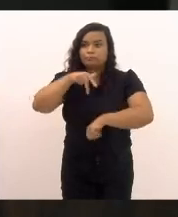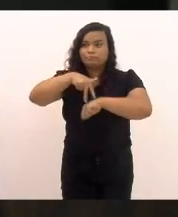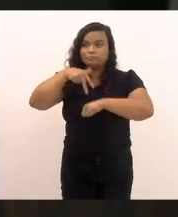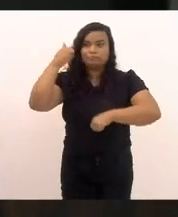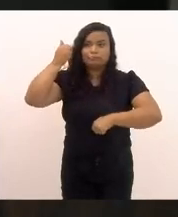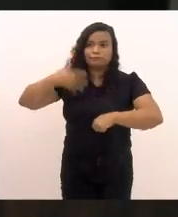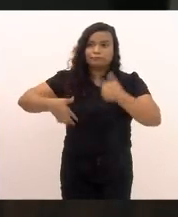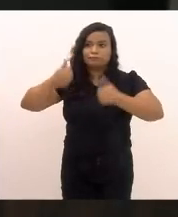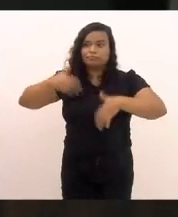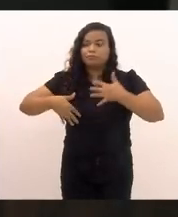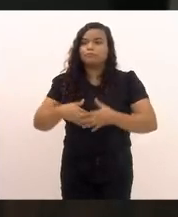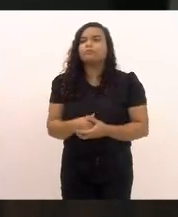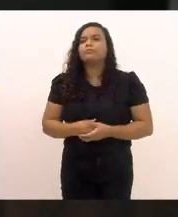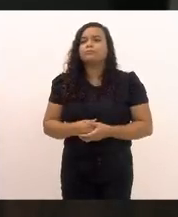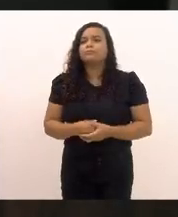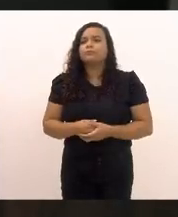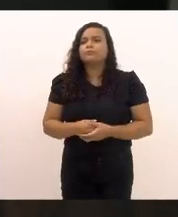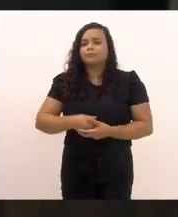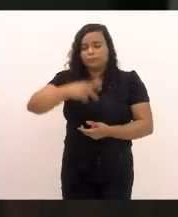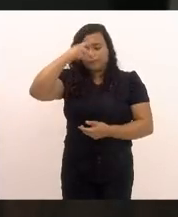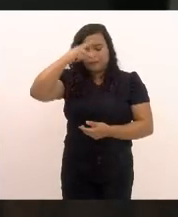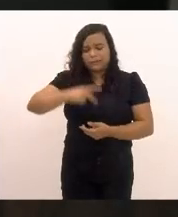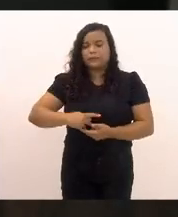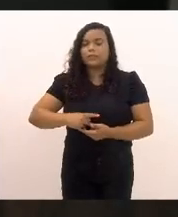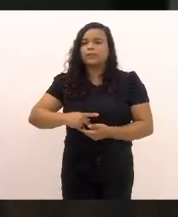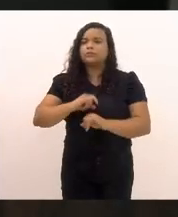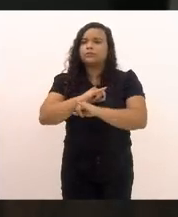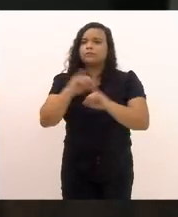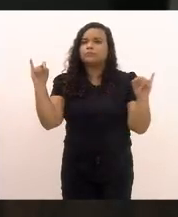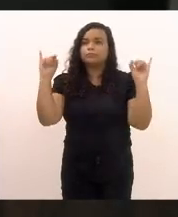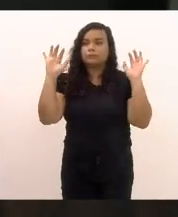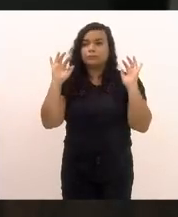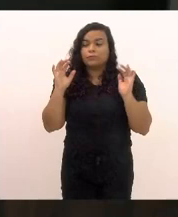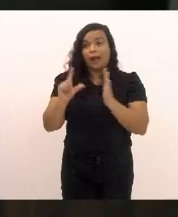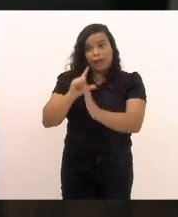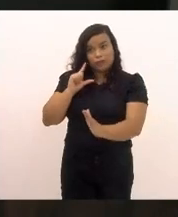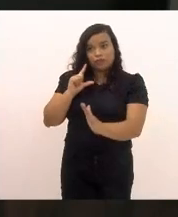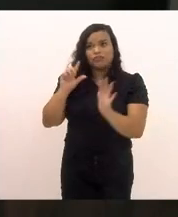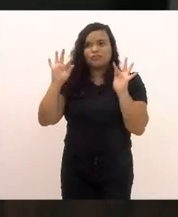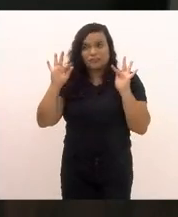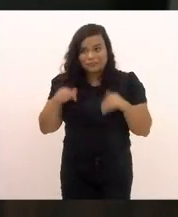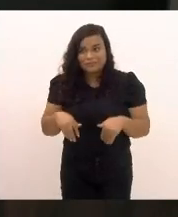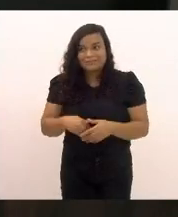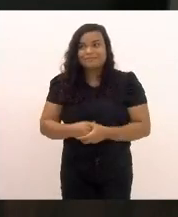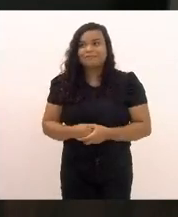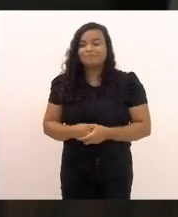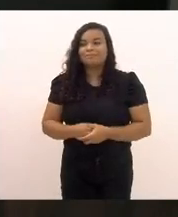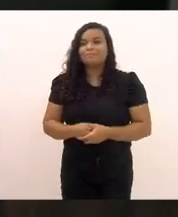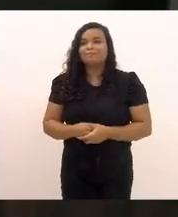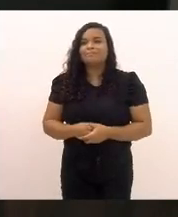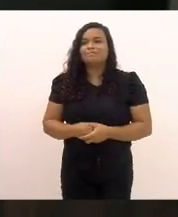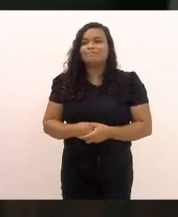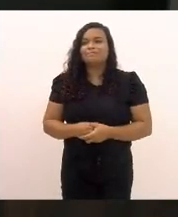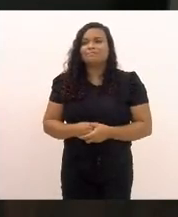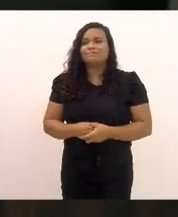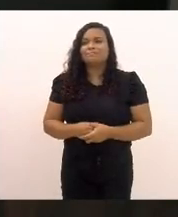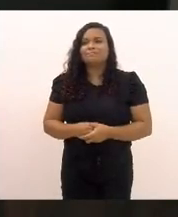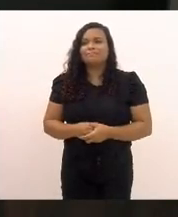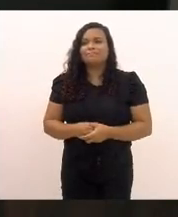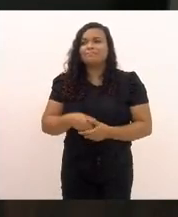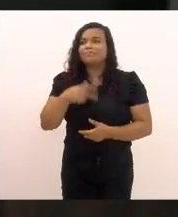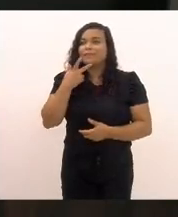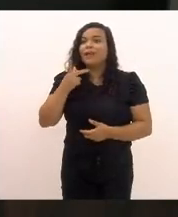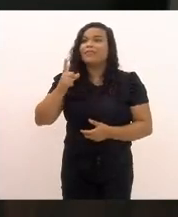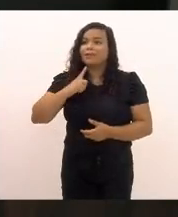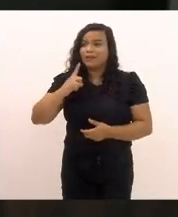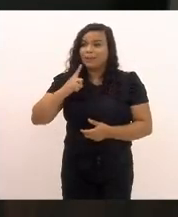inscritos, a presidência declara, antes de encerrar, né, dizer que houve o